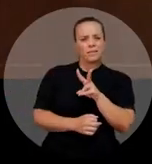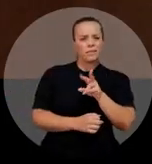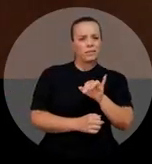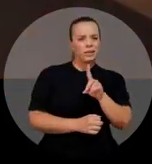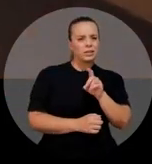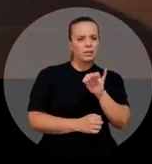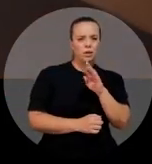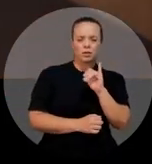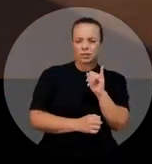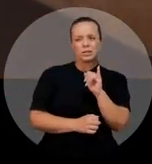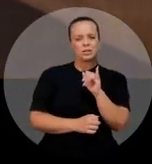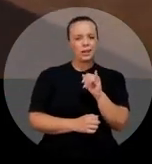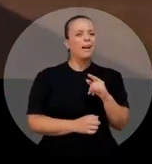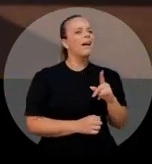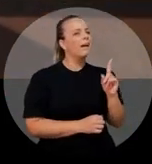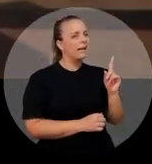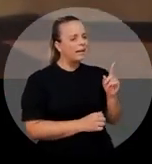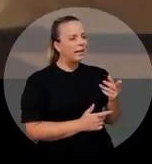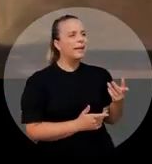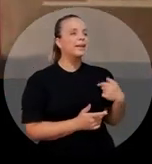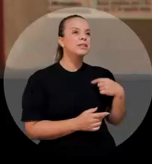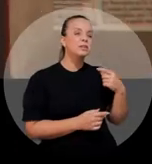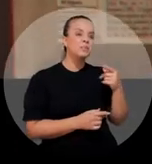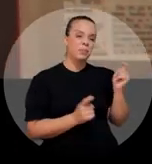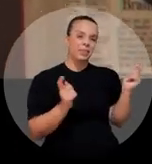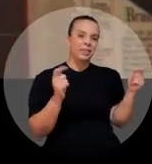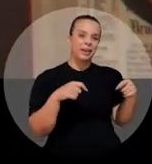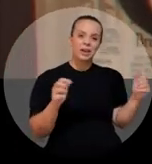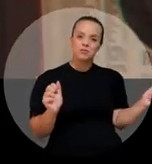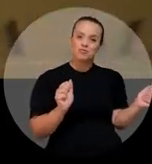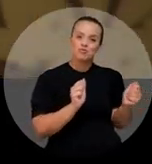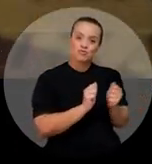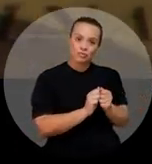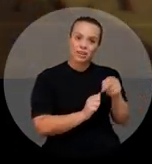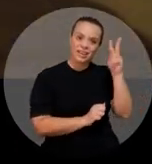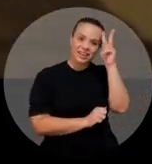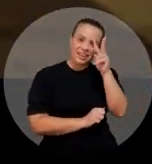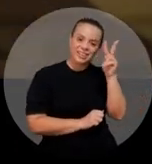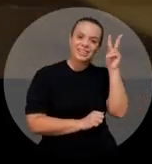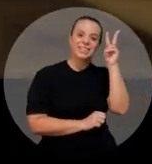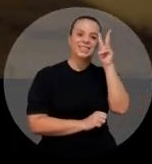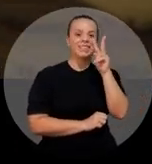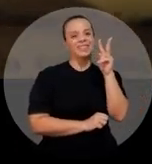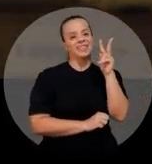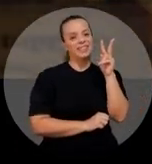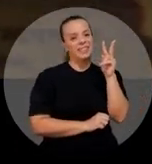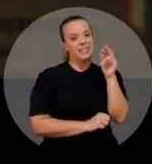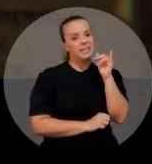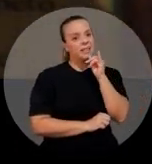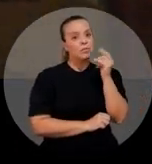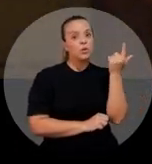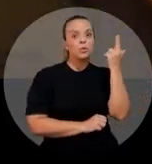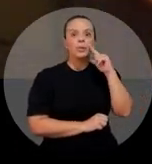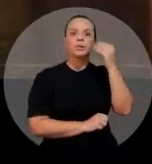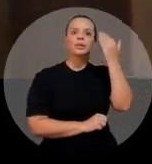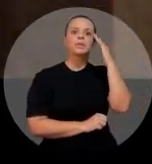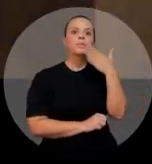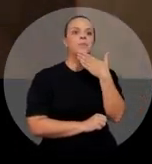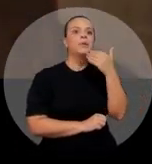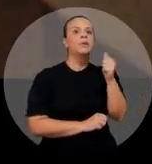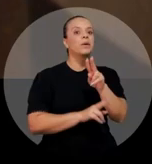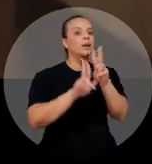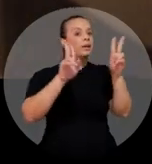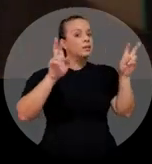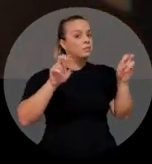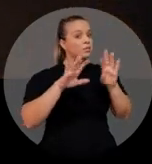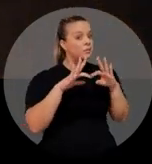É, Petre. Eu acho que, na verdade, dá pra juntar isso. Dá pra dar essa vazão